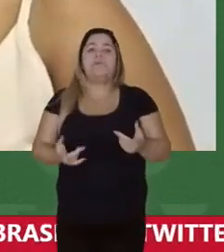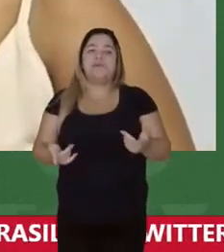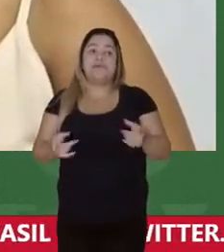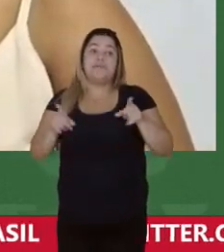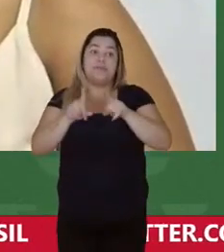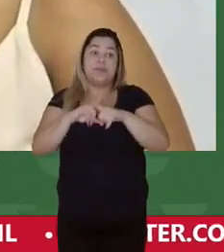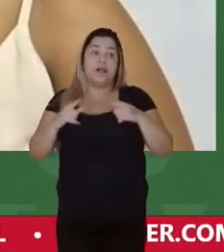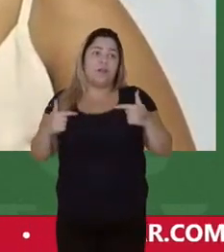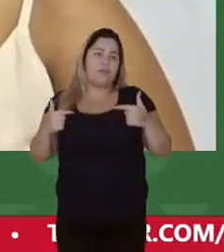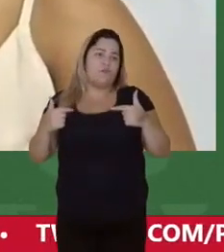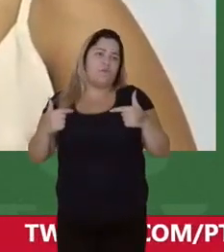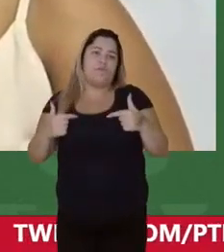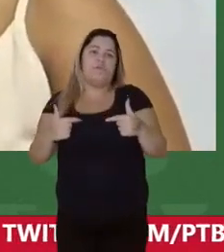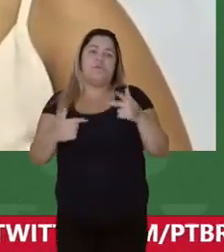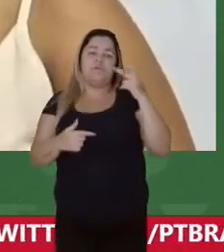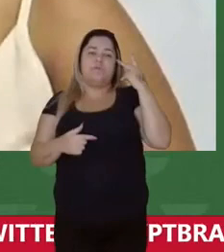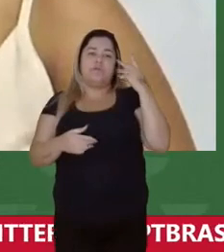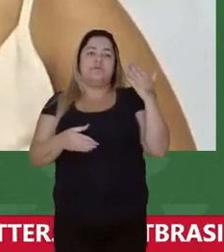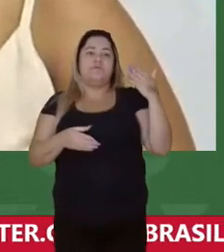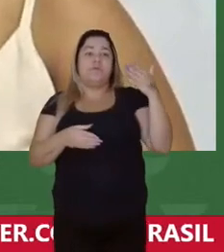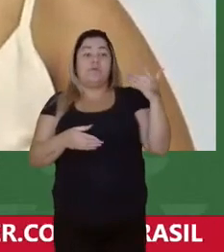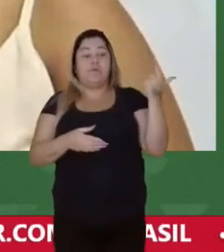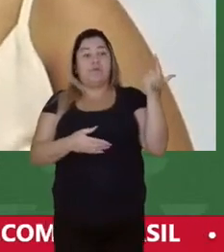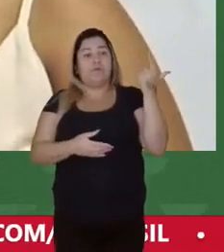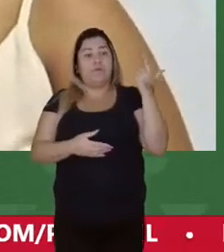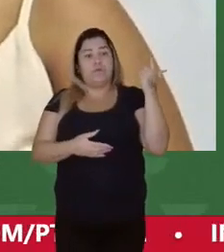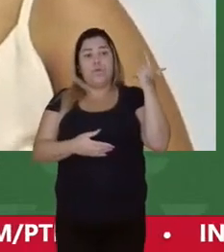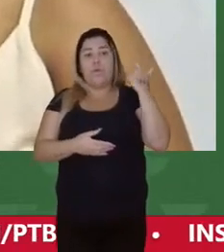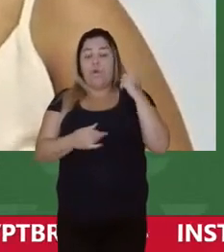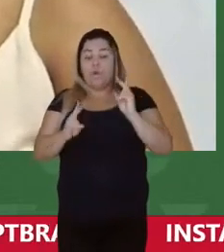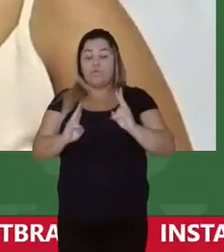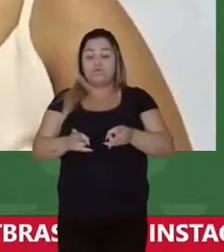está lutando para que a gente volte a governar esse país.